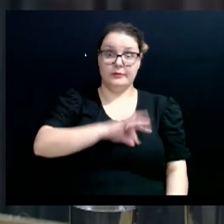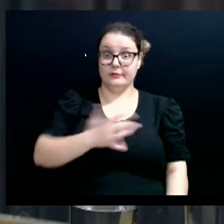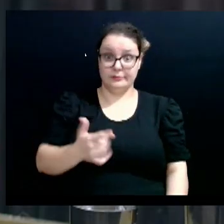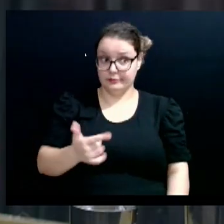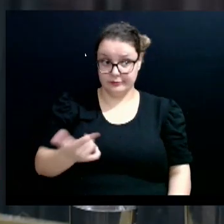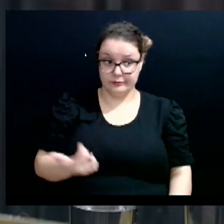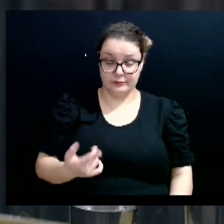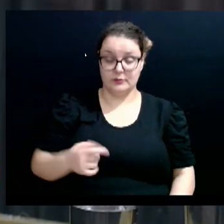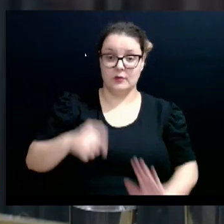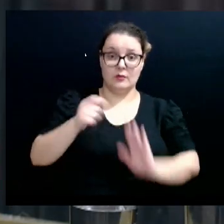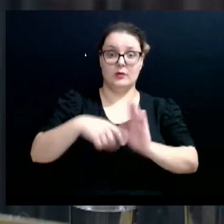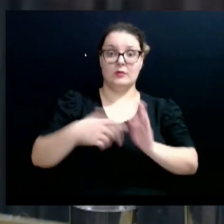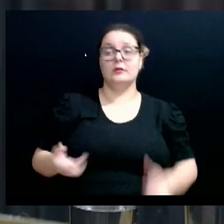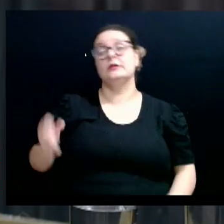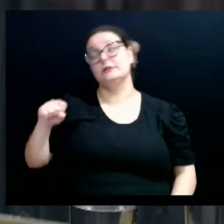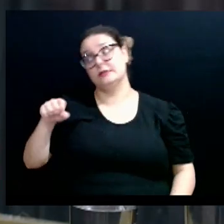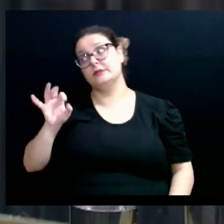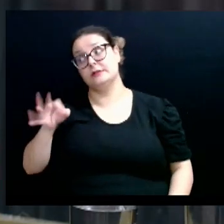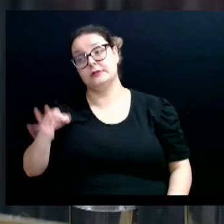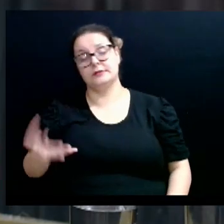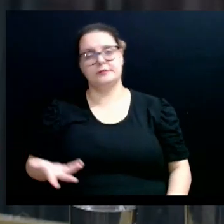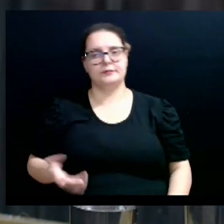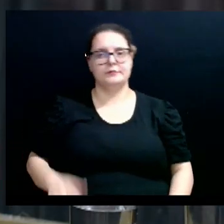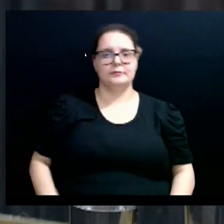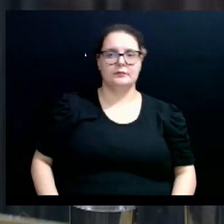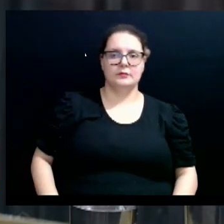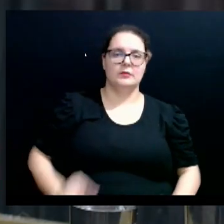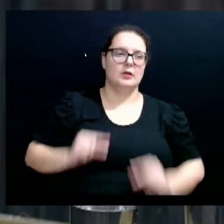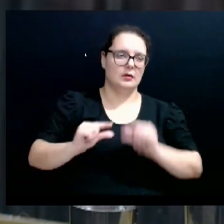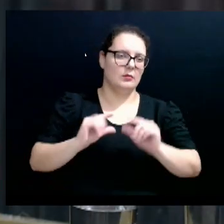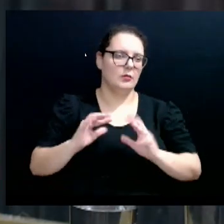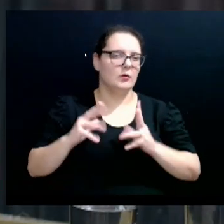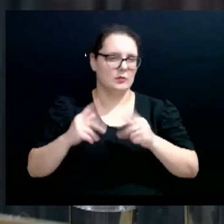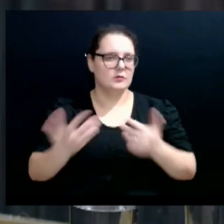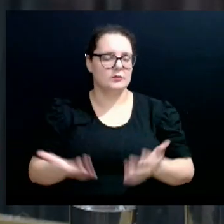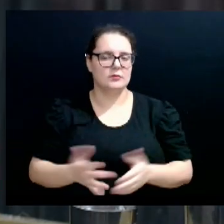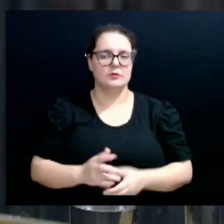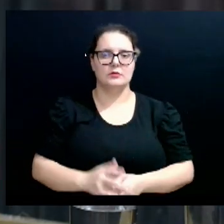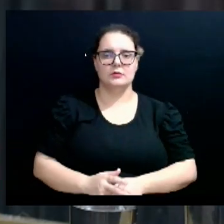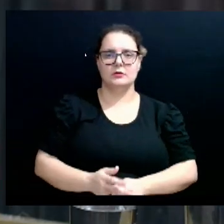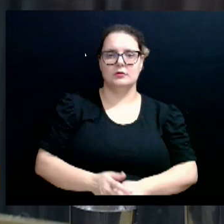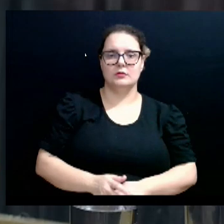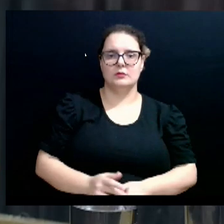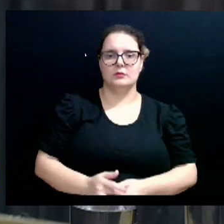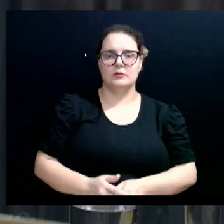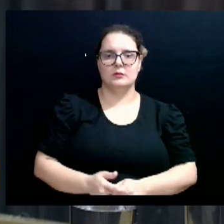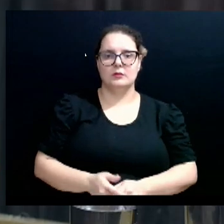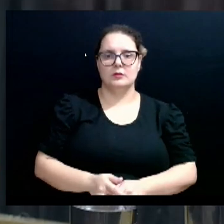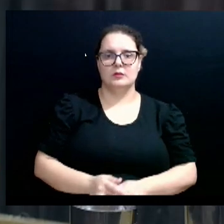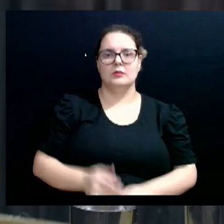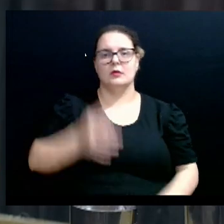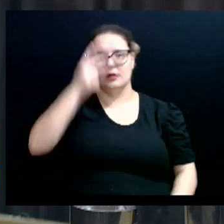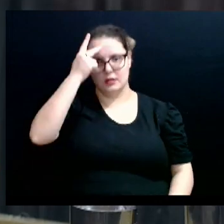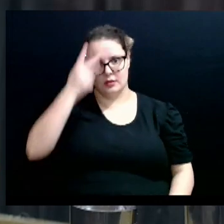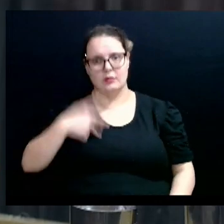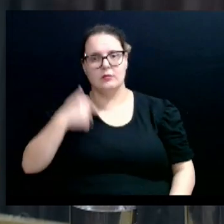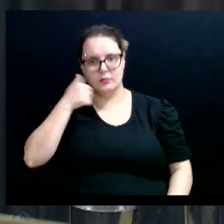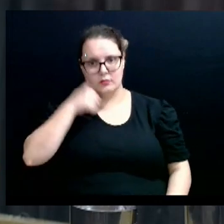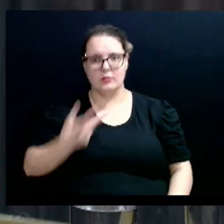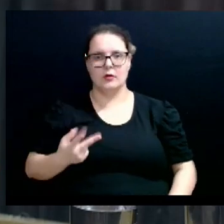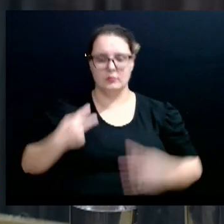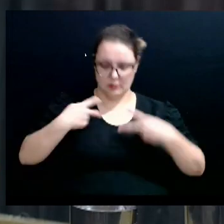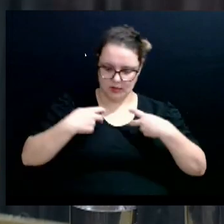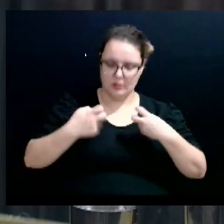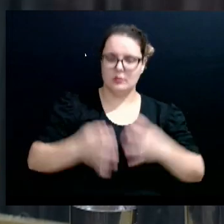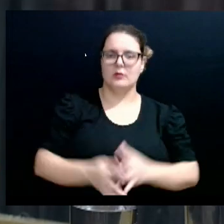validação, né. Exato. Então eu acho que é um pouco de tudo. Eu acho que cabe à própria mulher, né, reconhecer e